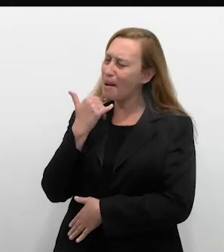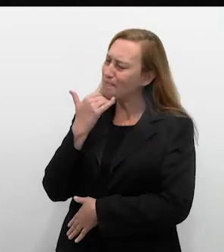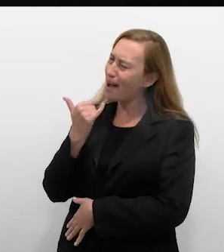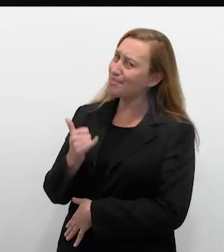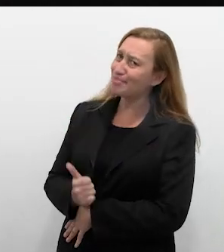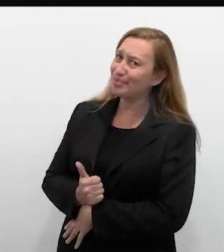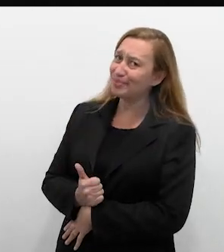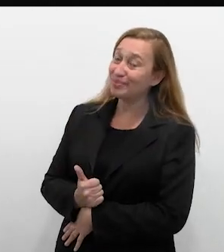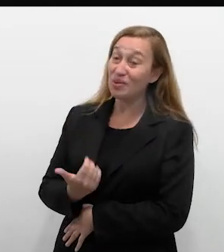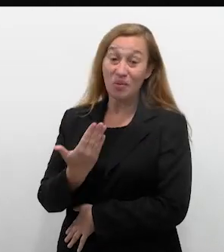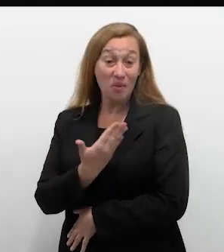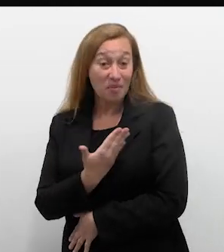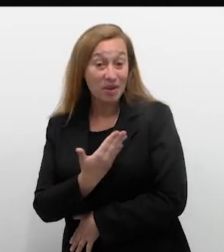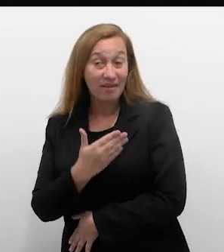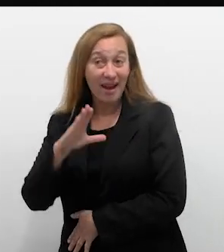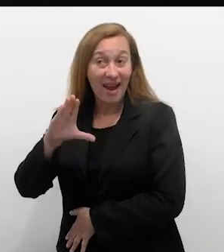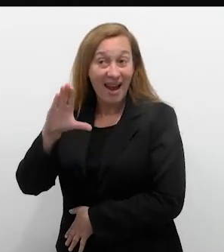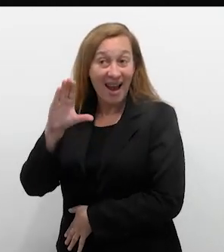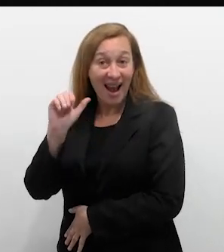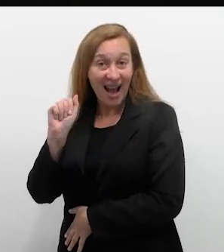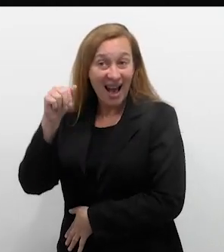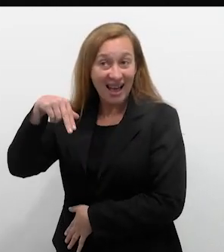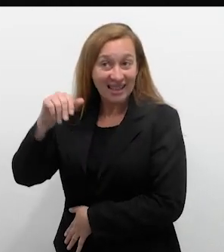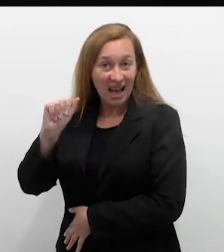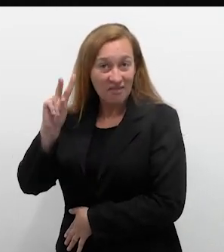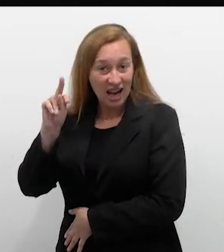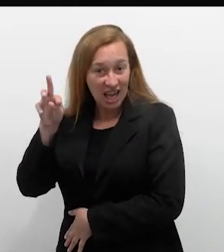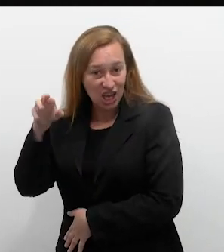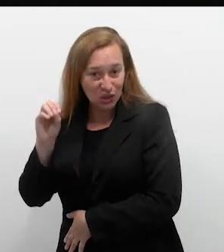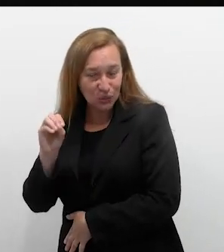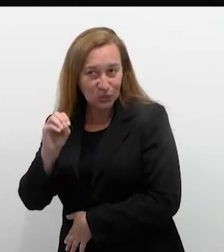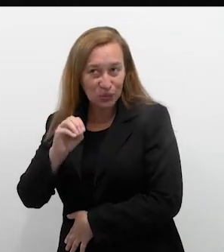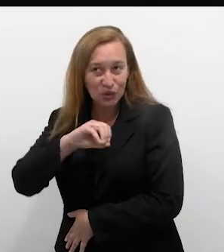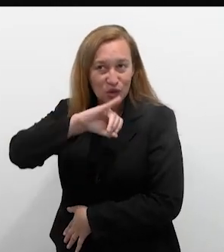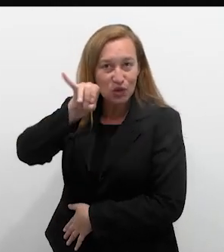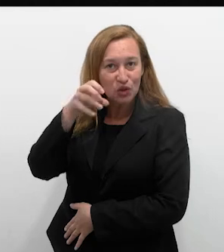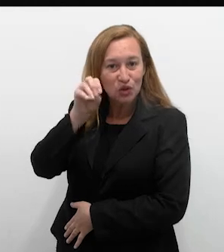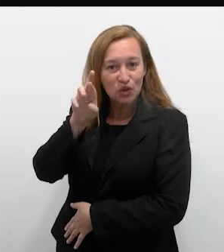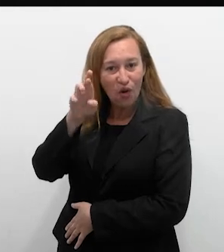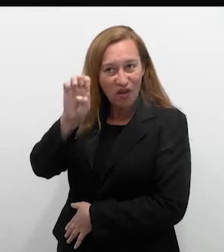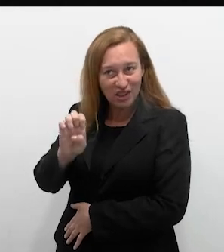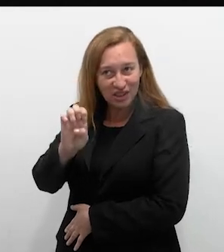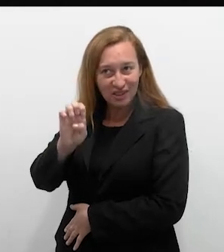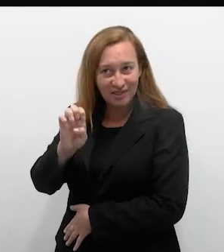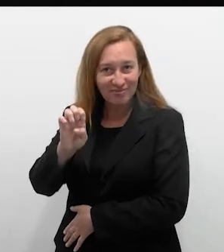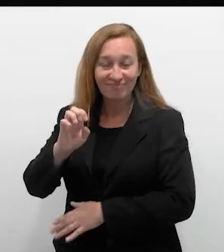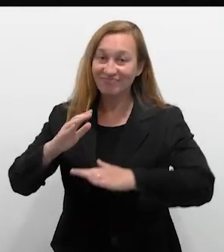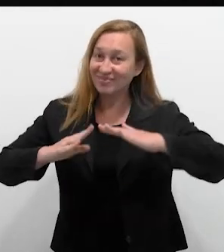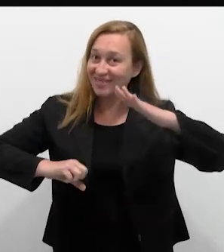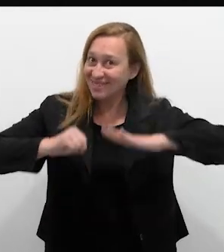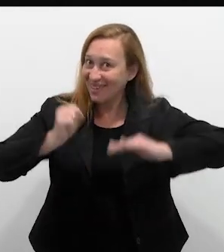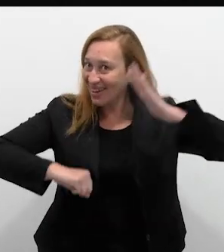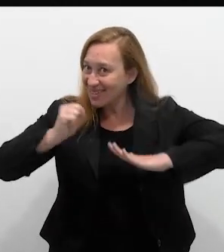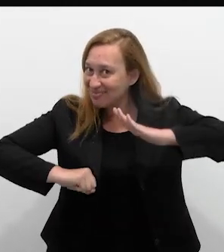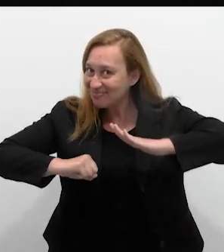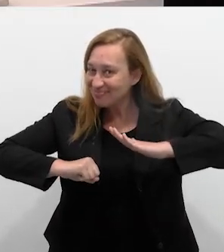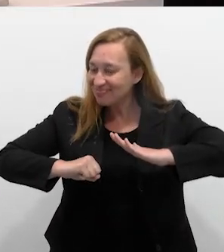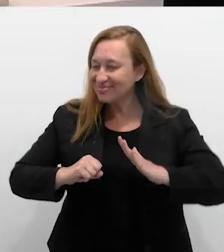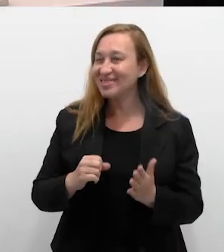Olá, amigos. Hoje vamos bater um papo com o grande carnavalesco Jorge Silveira, atual carnavalesco do Acadêmico do